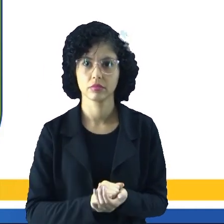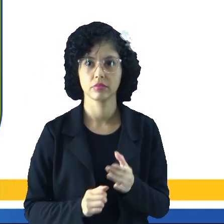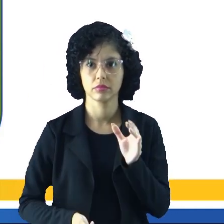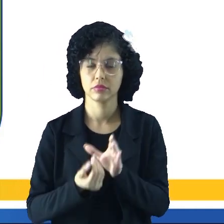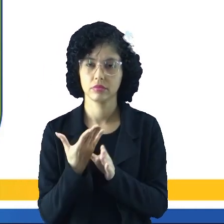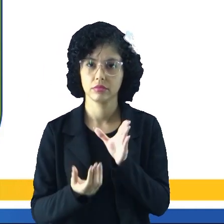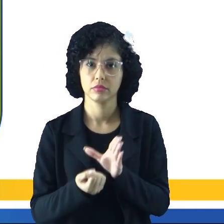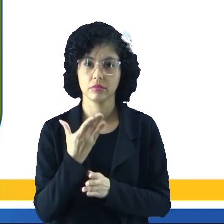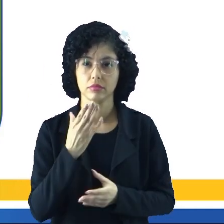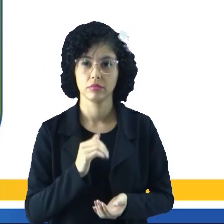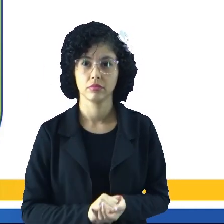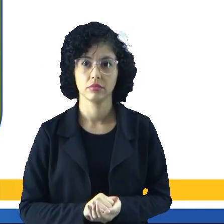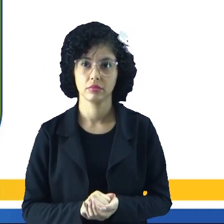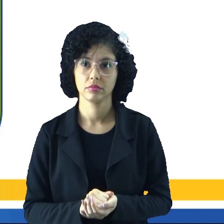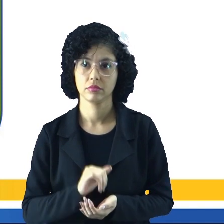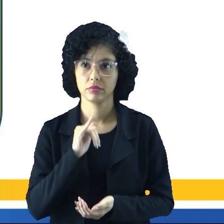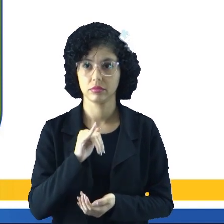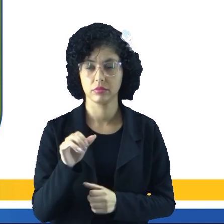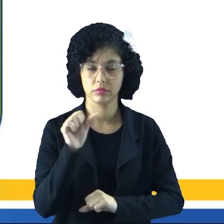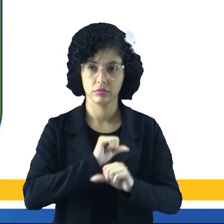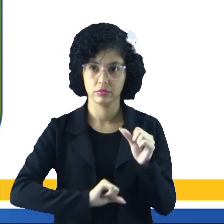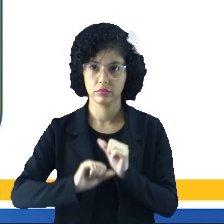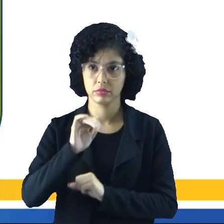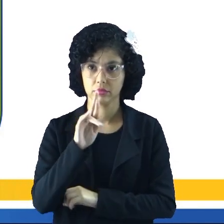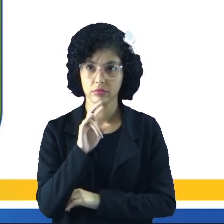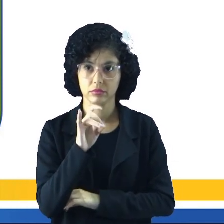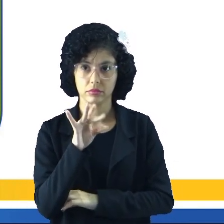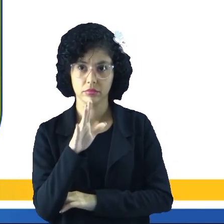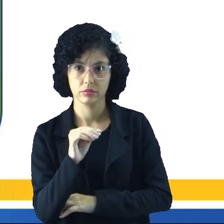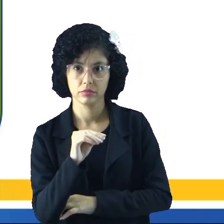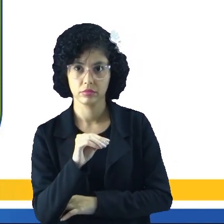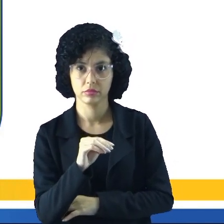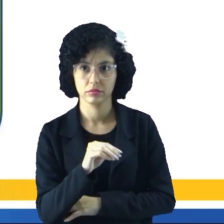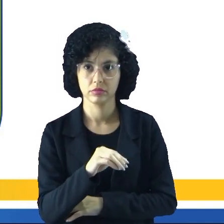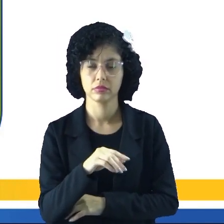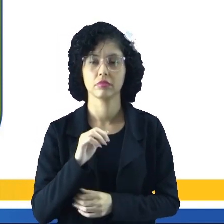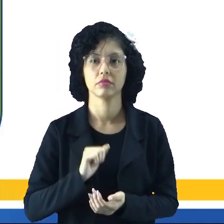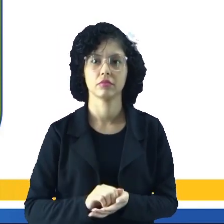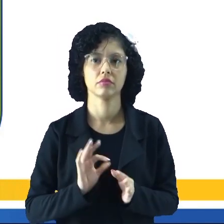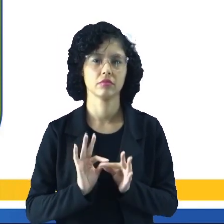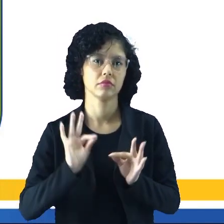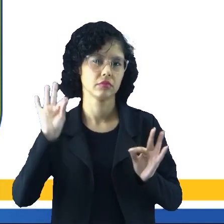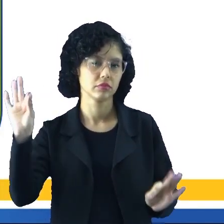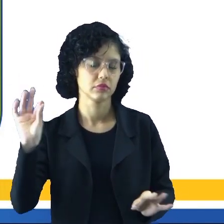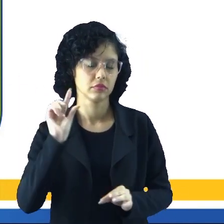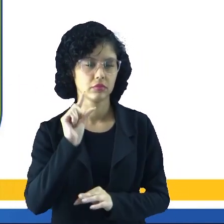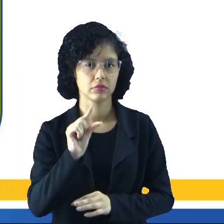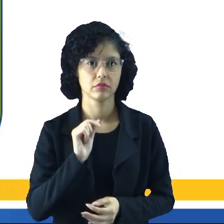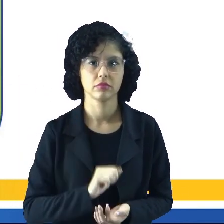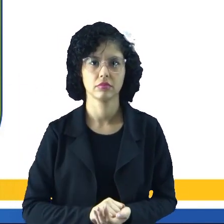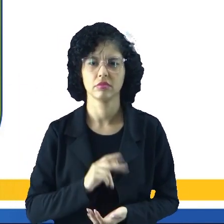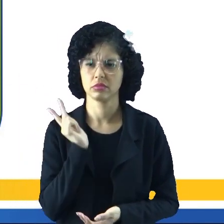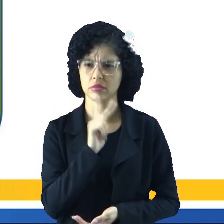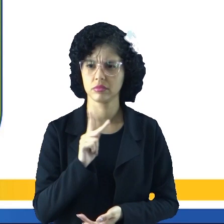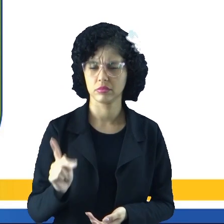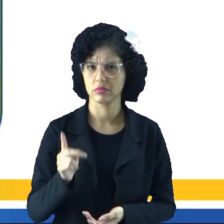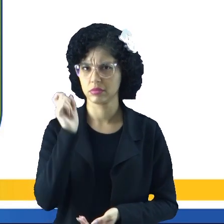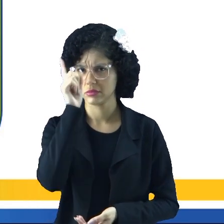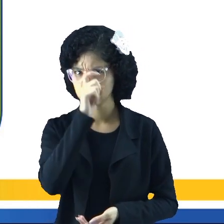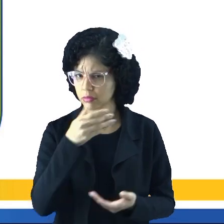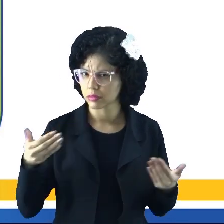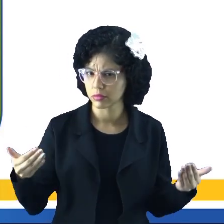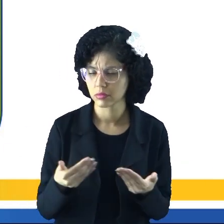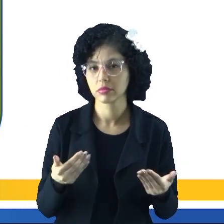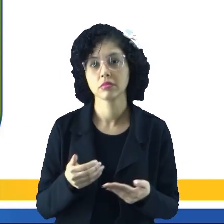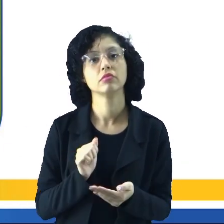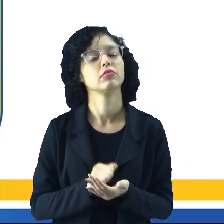das cargas, que é inversamente proporcional ao quadrado da distância entre as partículas. Eita, professor, ficou complicado